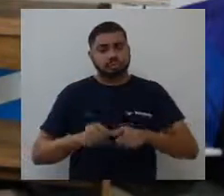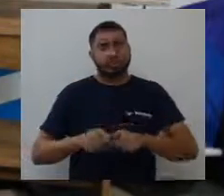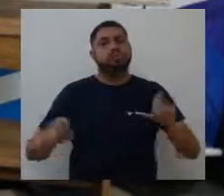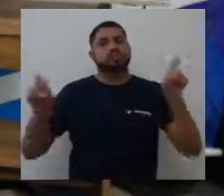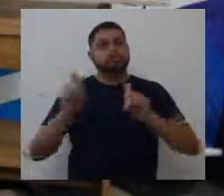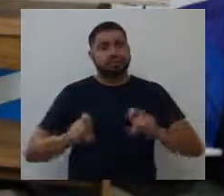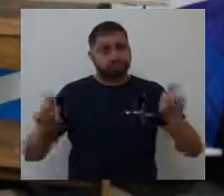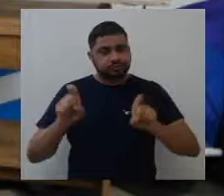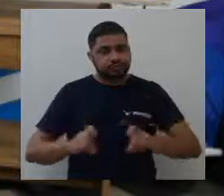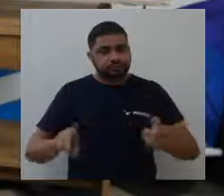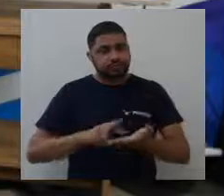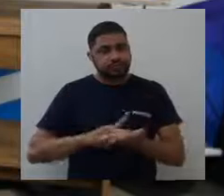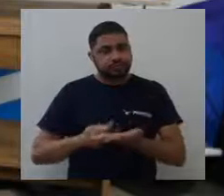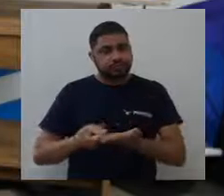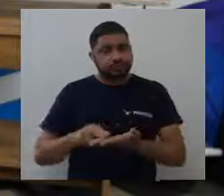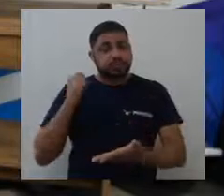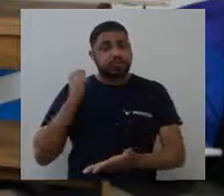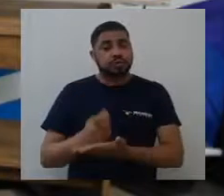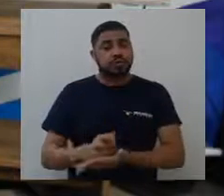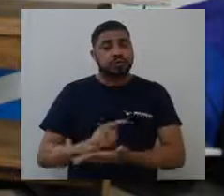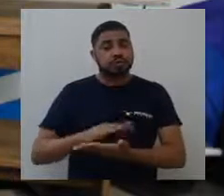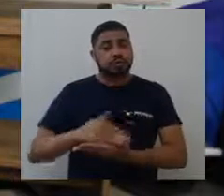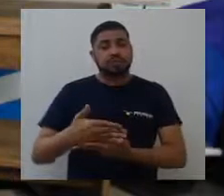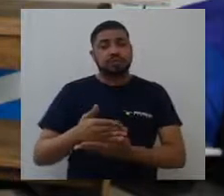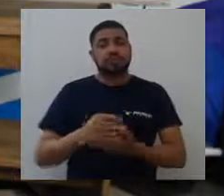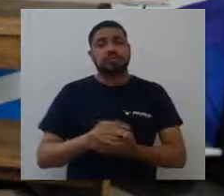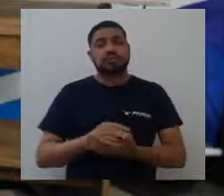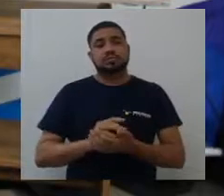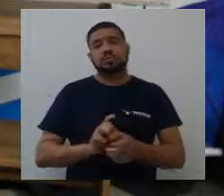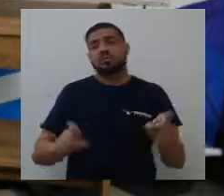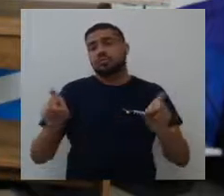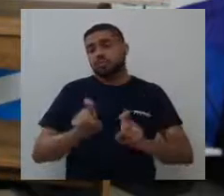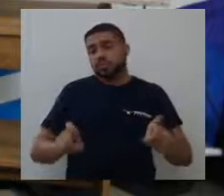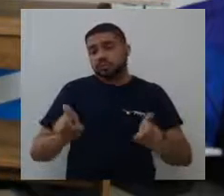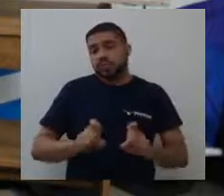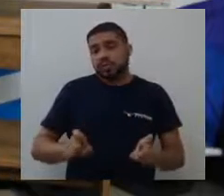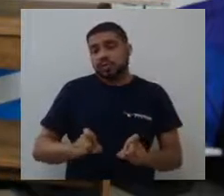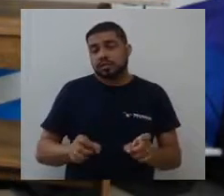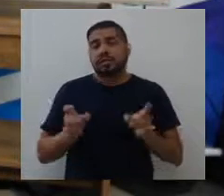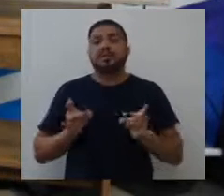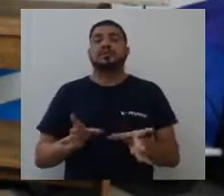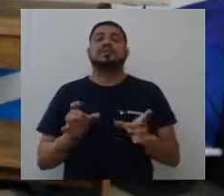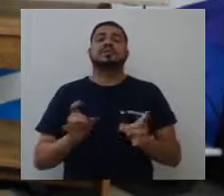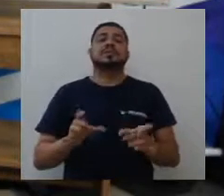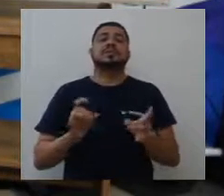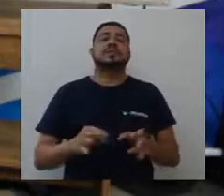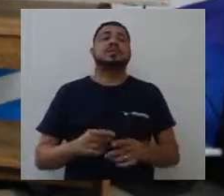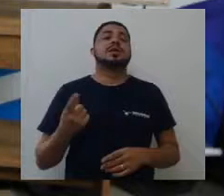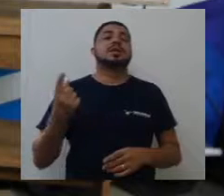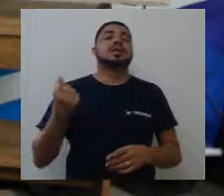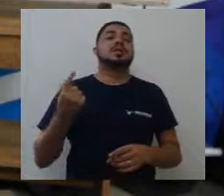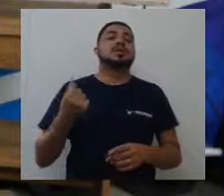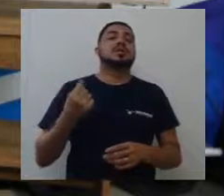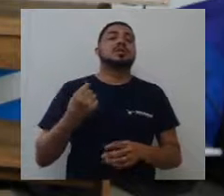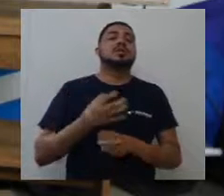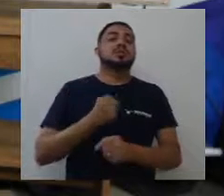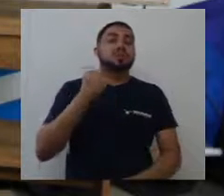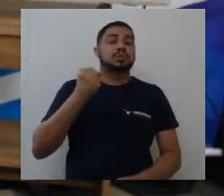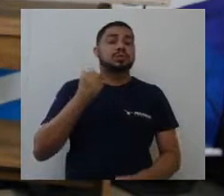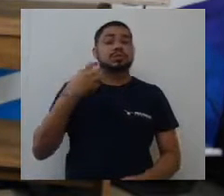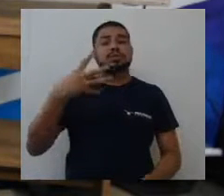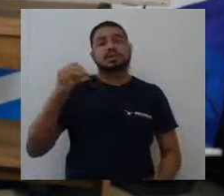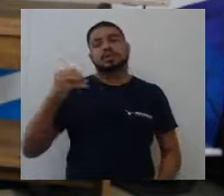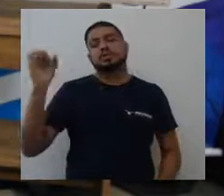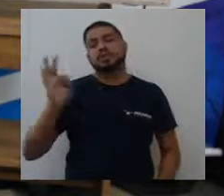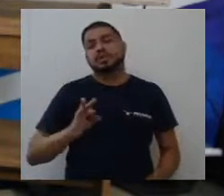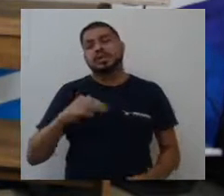informática comprou um computador ao seu fornecedor e colocou à venda com um lucro de 40%.